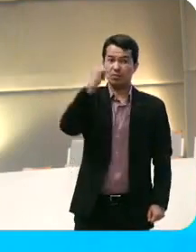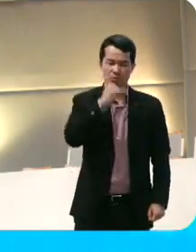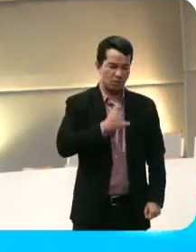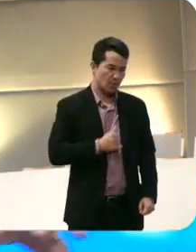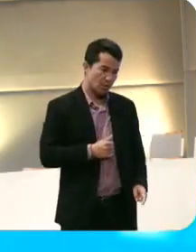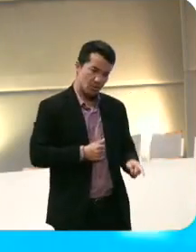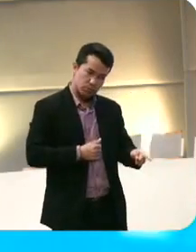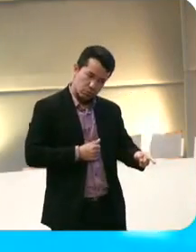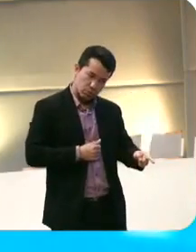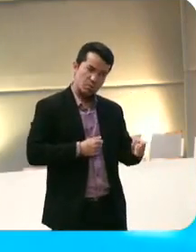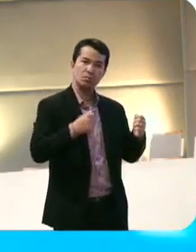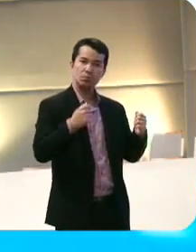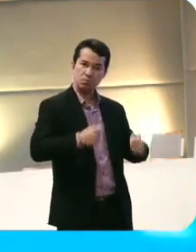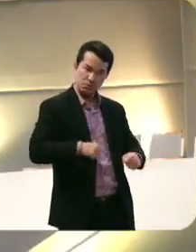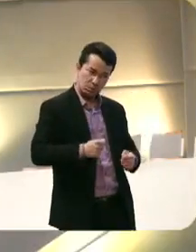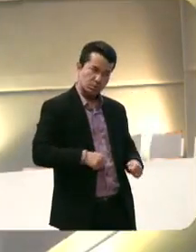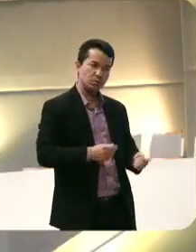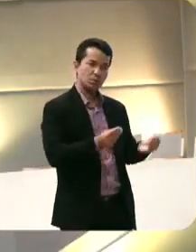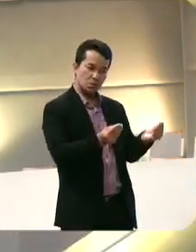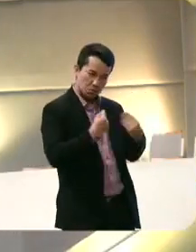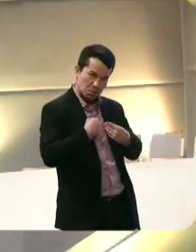Eu quero que você consagre.